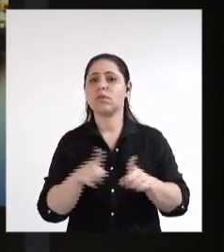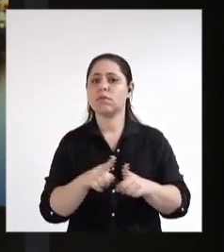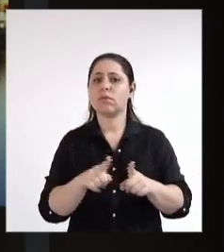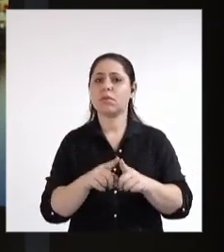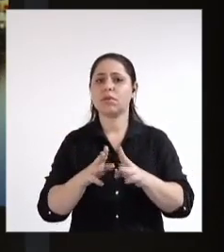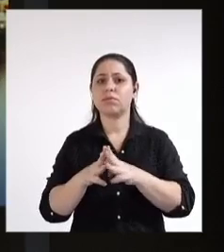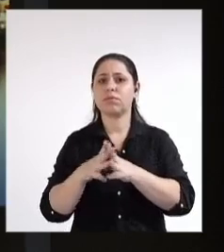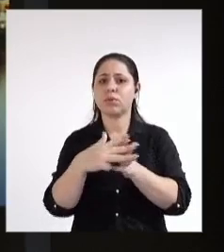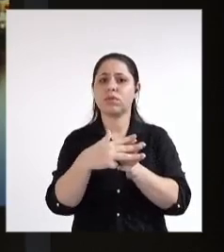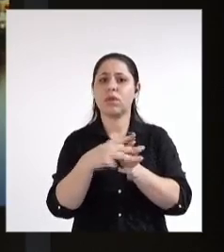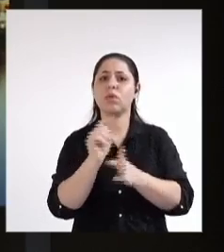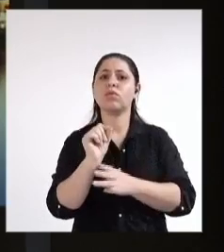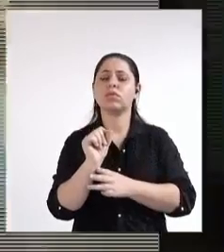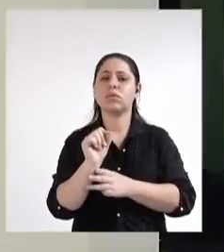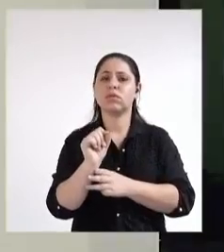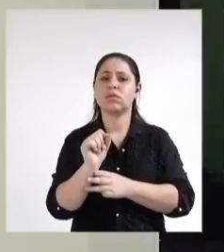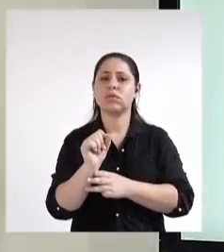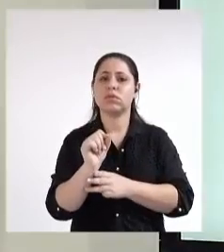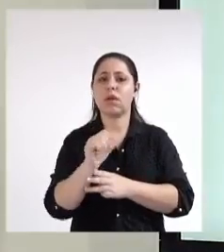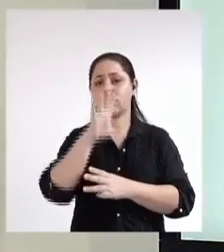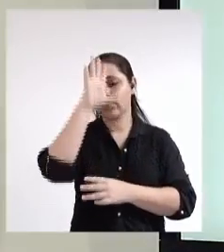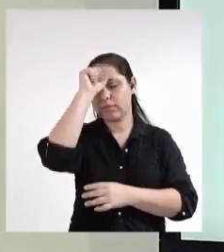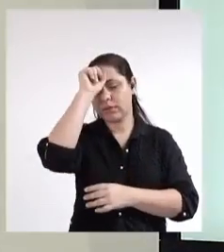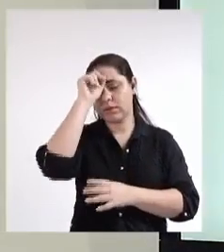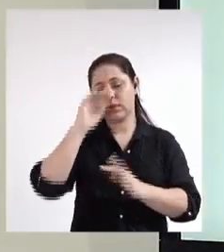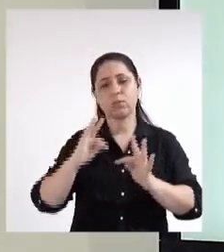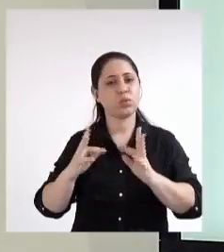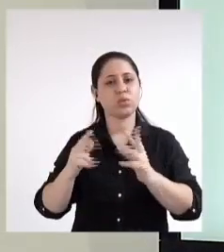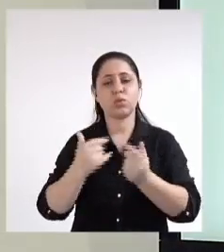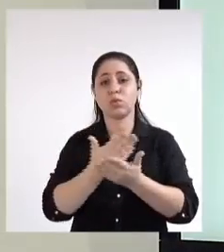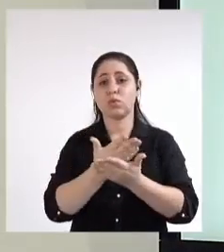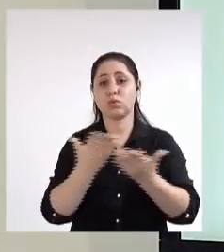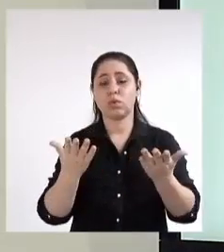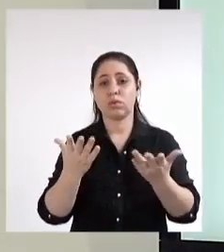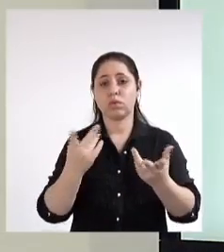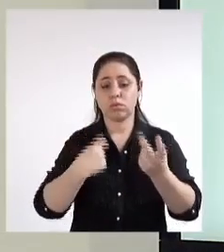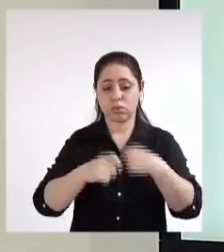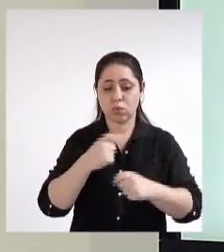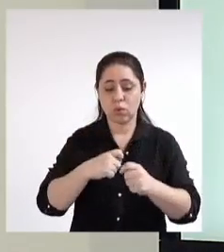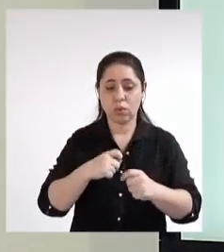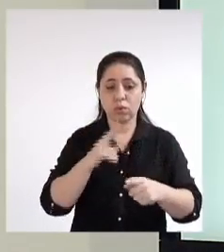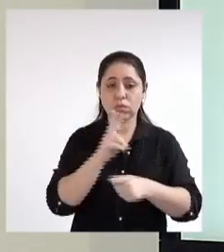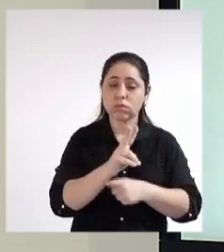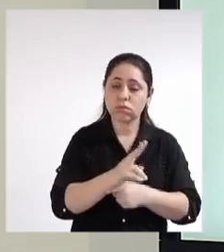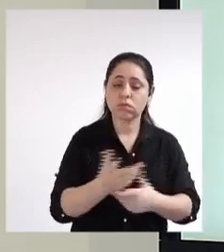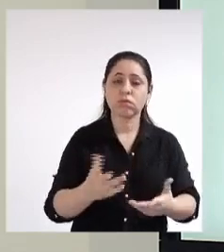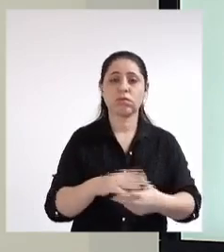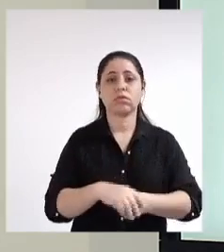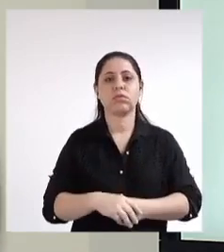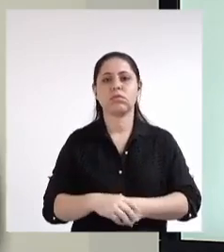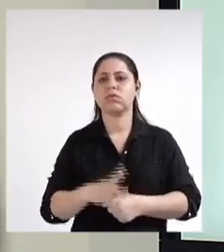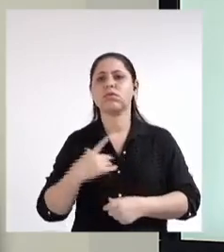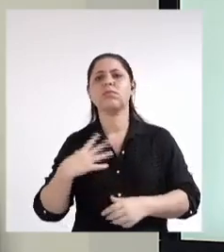wan foi um aprendizado para nós a gerente de unidade de conservação por favor